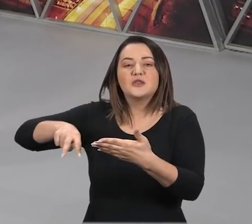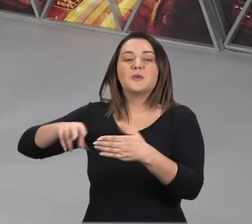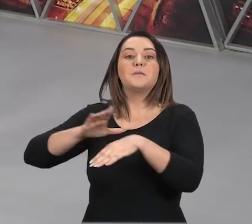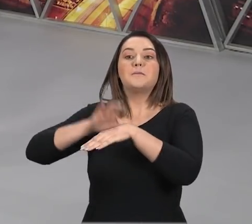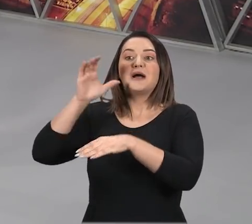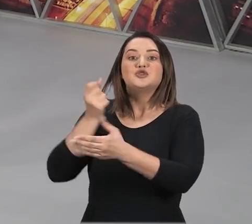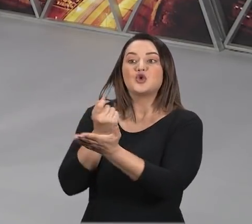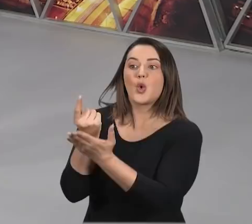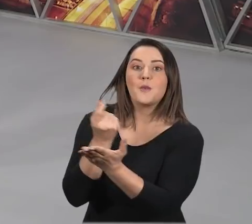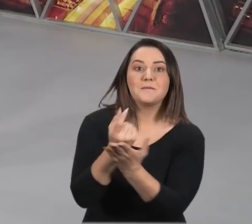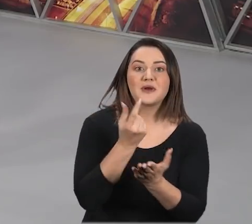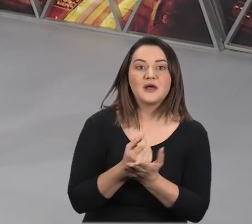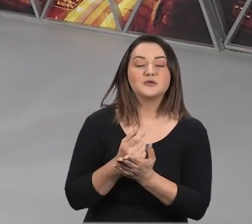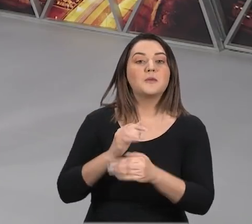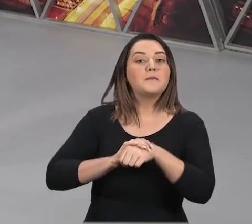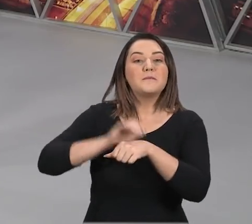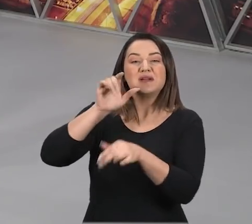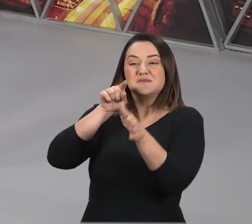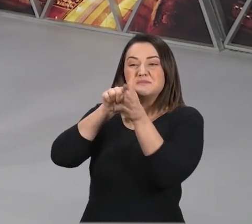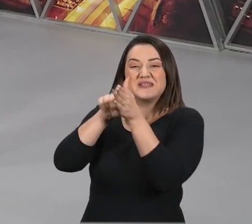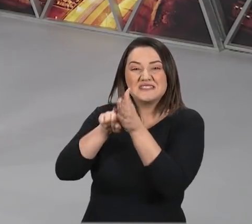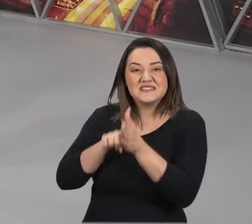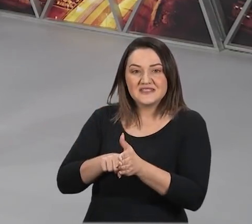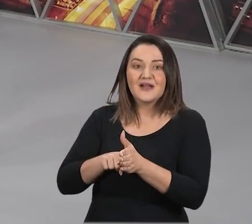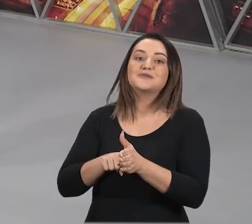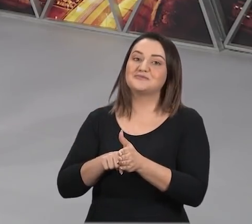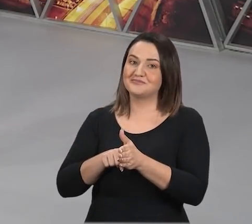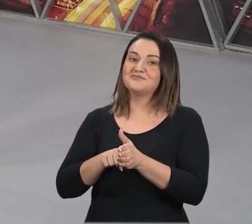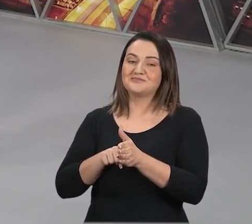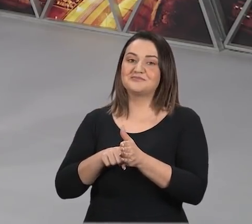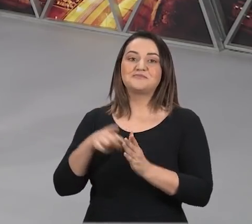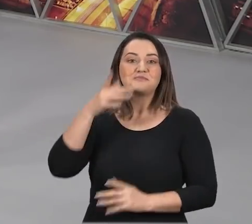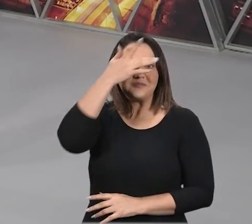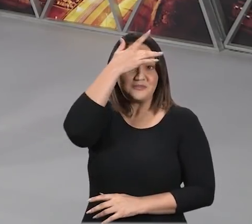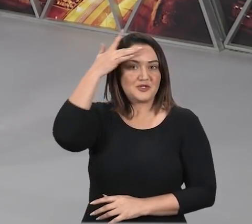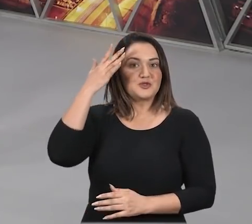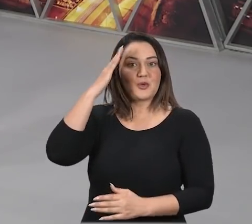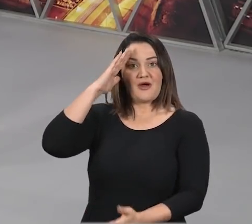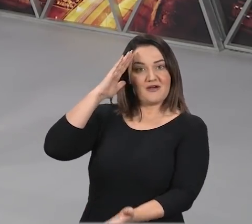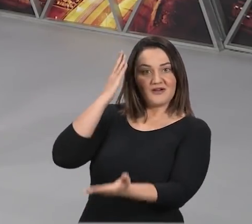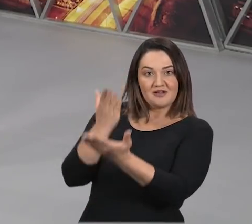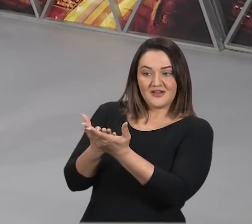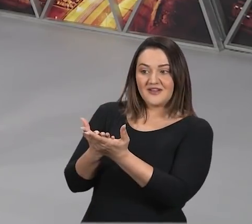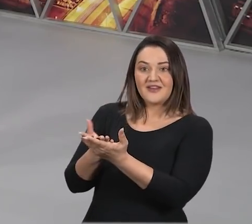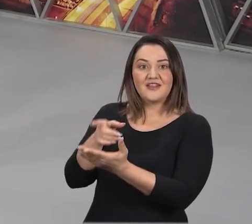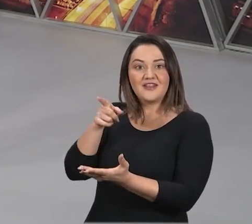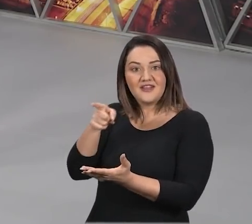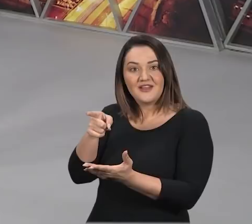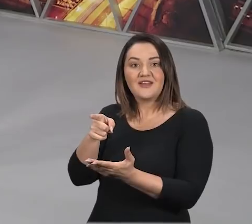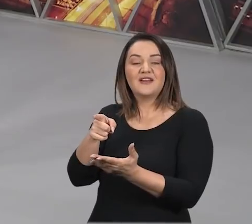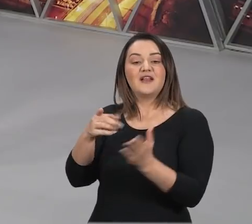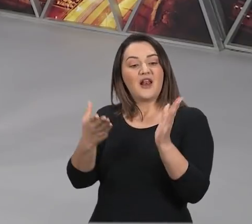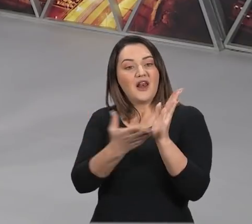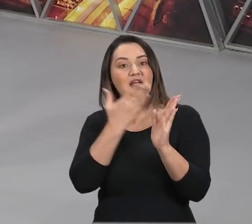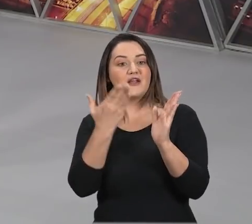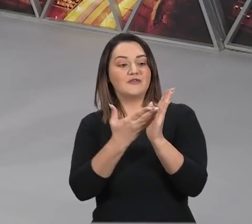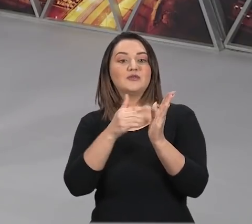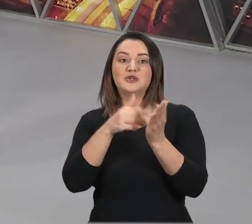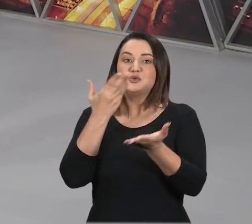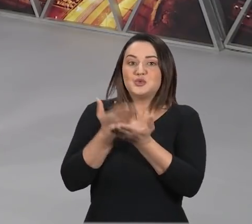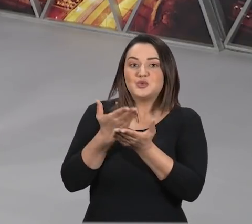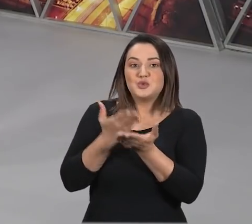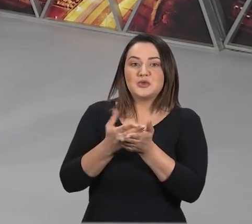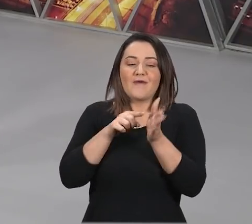mundo, mais procurado, mais pesquisado no mundo inteiro. Pessoas que creem nesse livro estudam